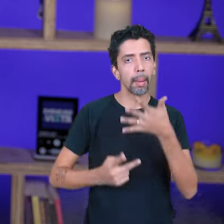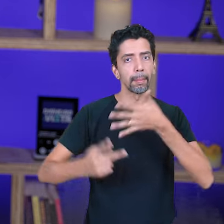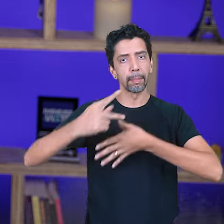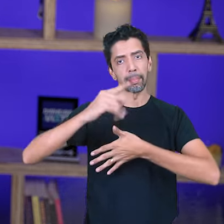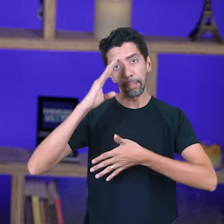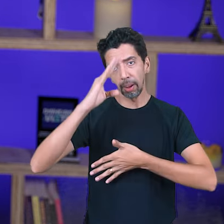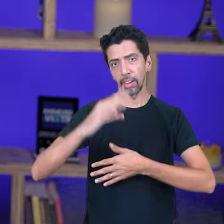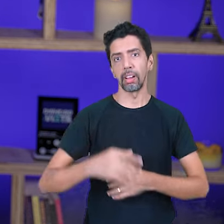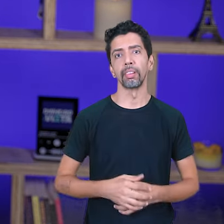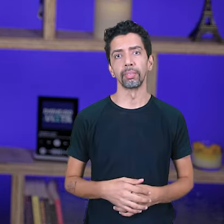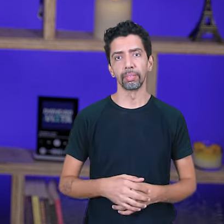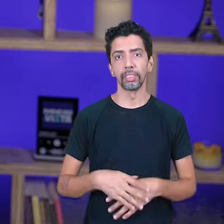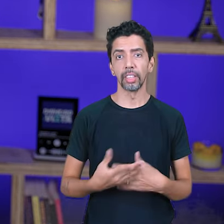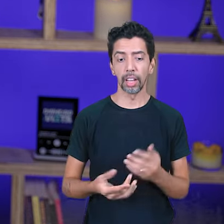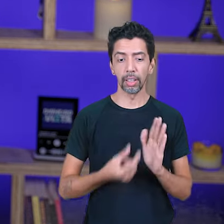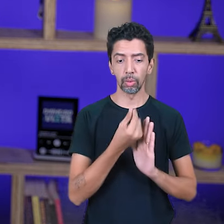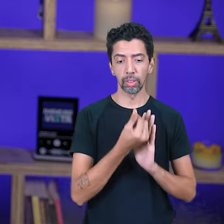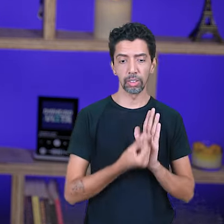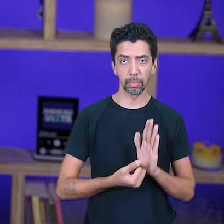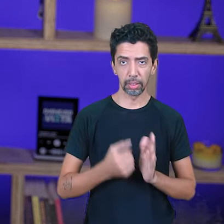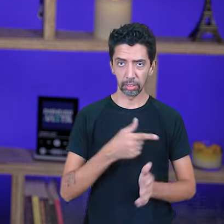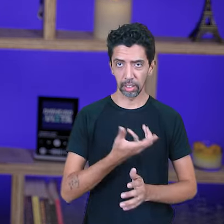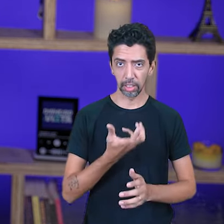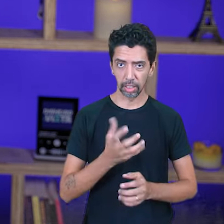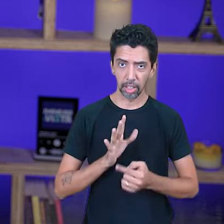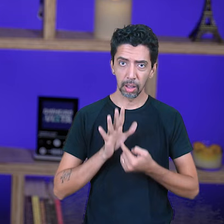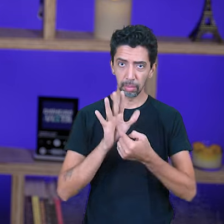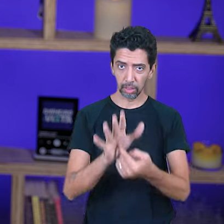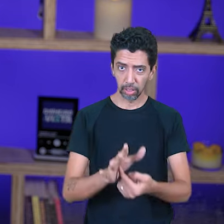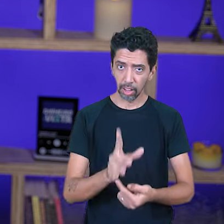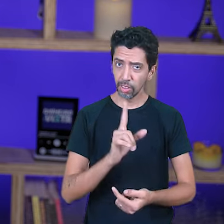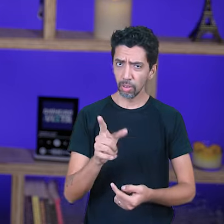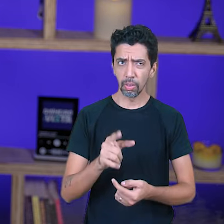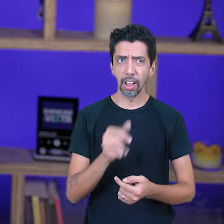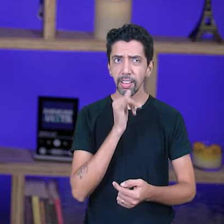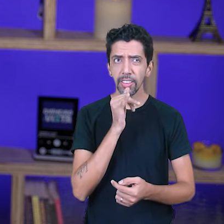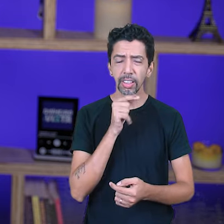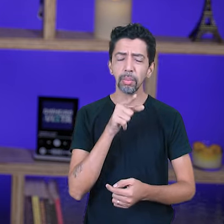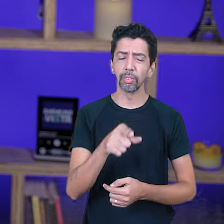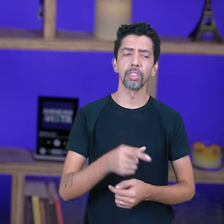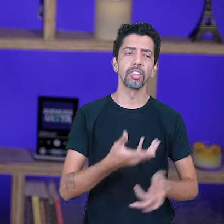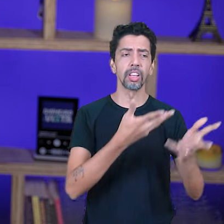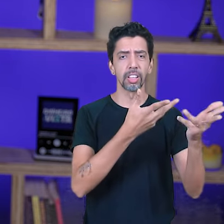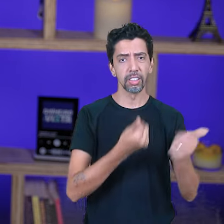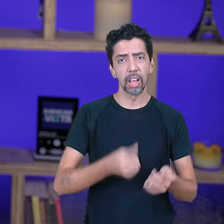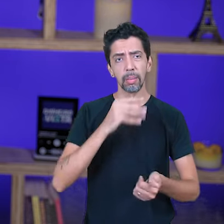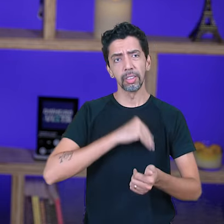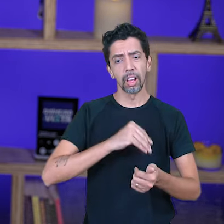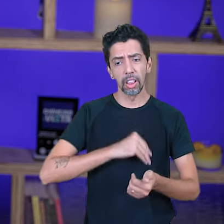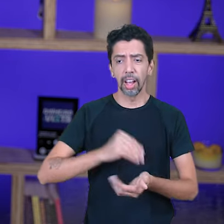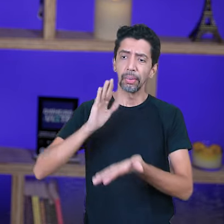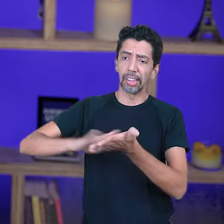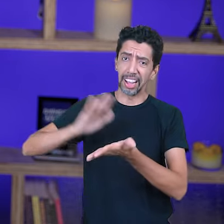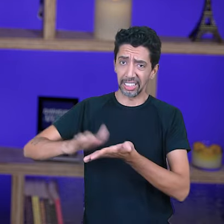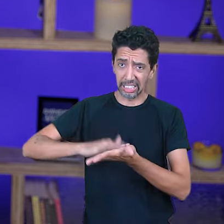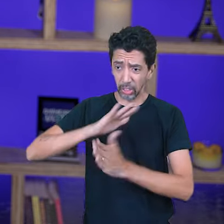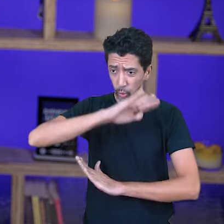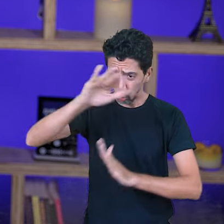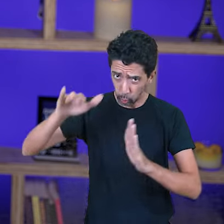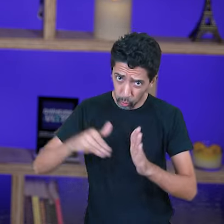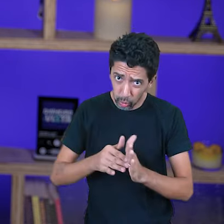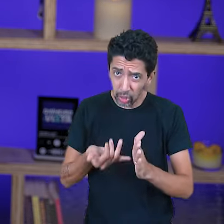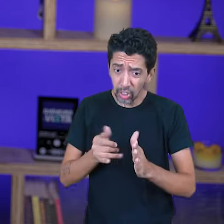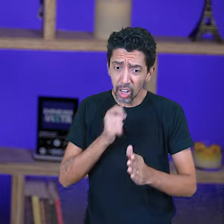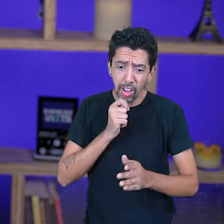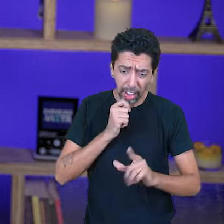colocar para vocês não é o orçamento comum que é ganha gasta depois faz se puder não a dívida não pode ficar no último Escalão aqui